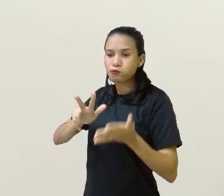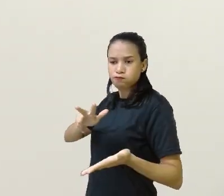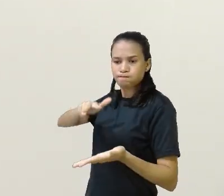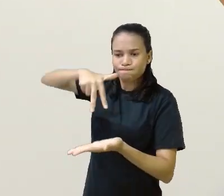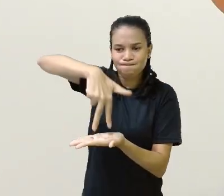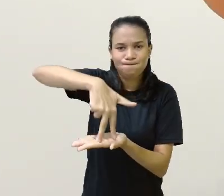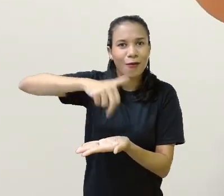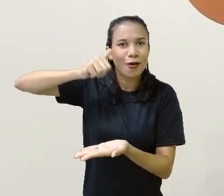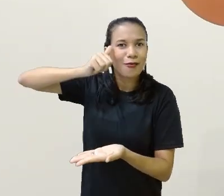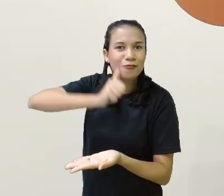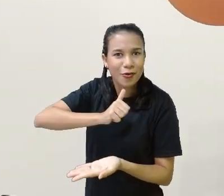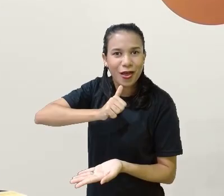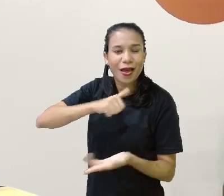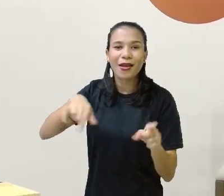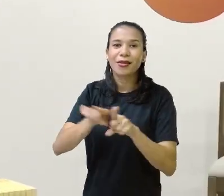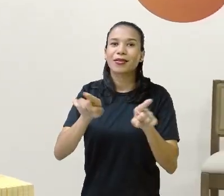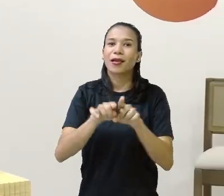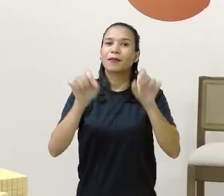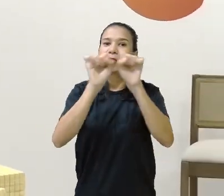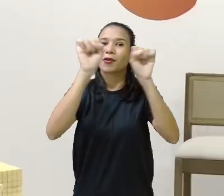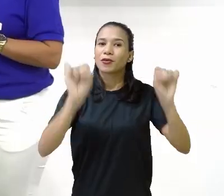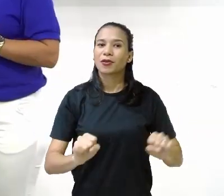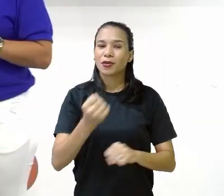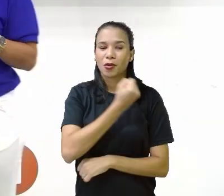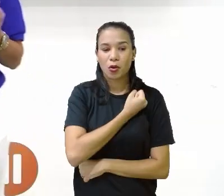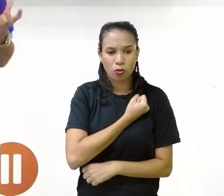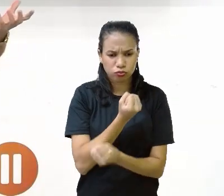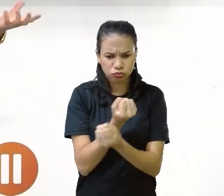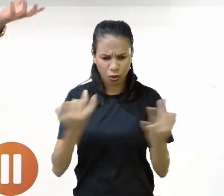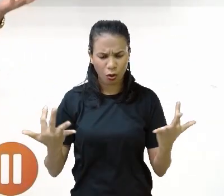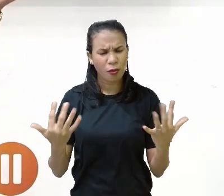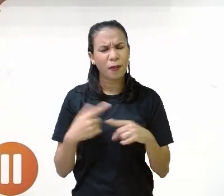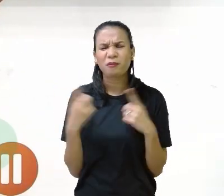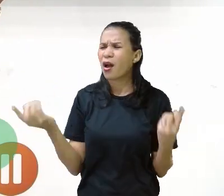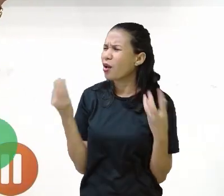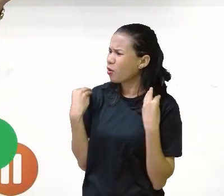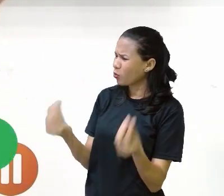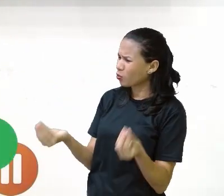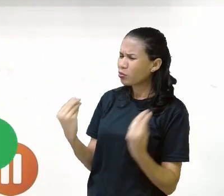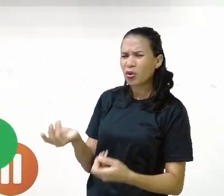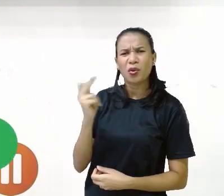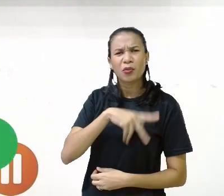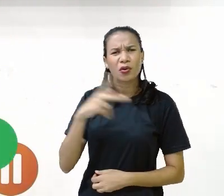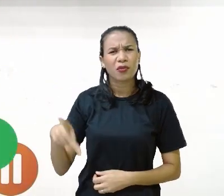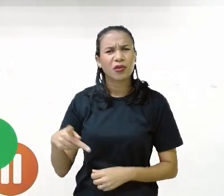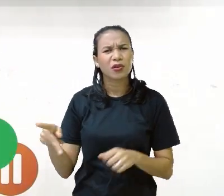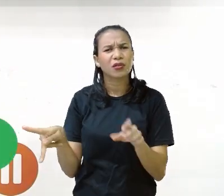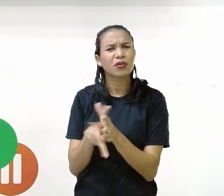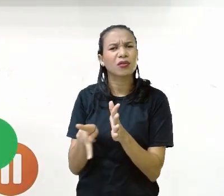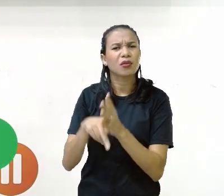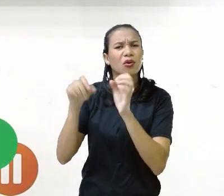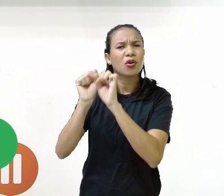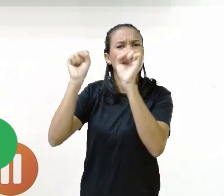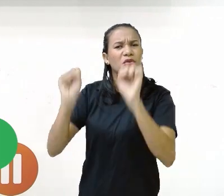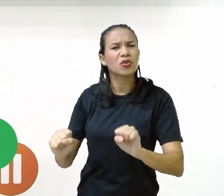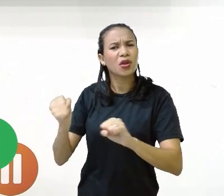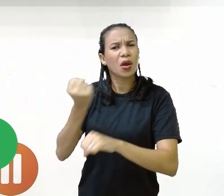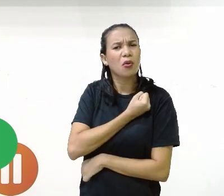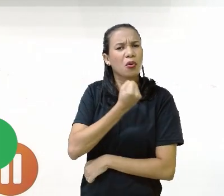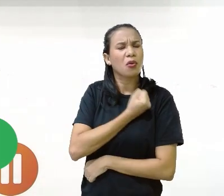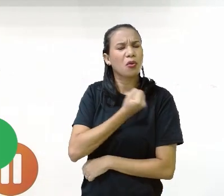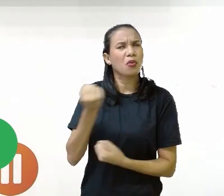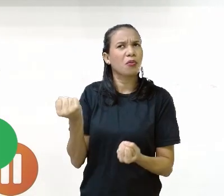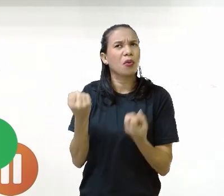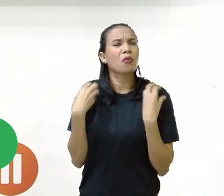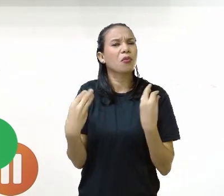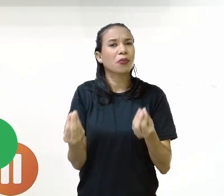protagonismo feminino e os sistemas de numeração. Como assim, professora, os sistemas de numeração?